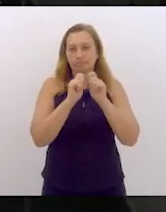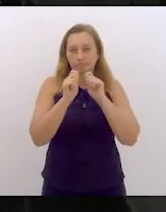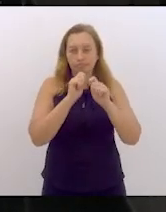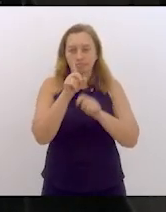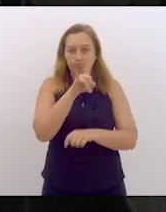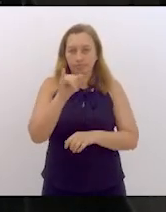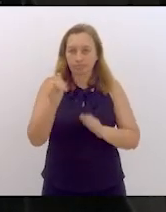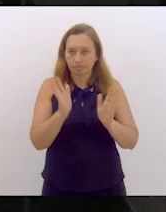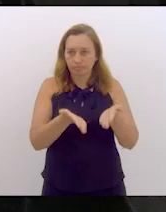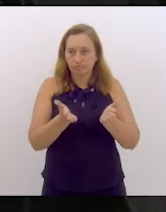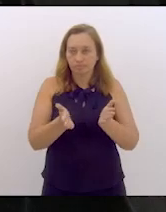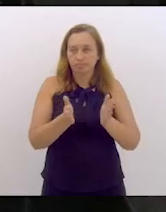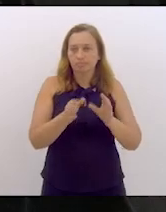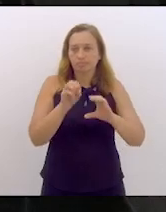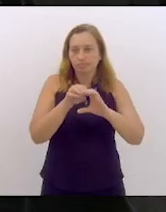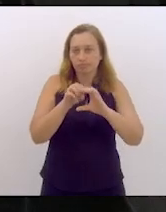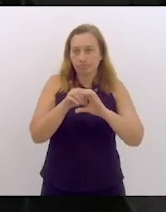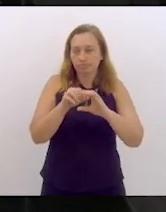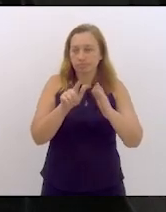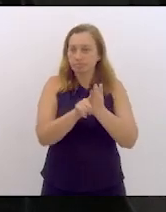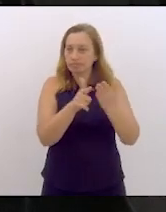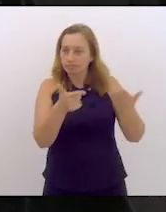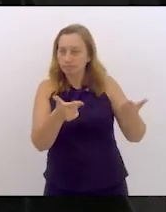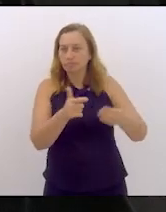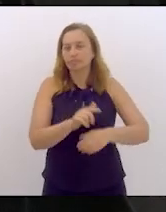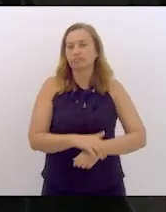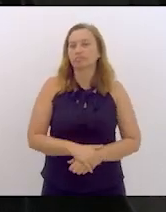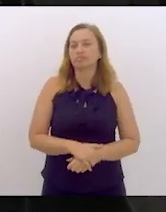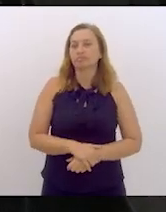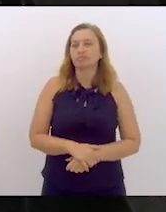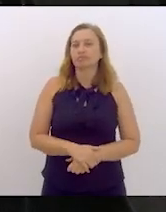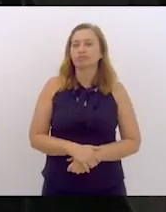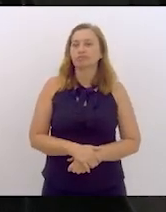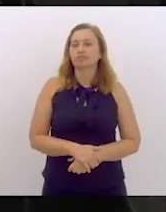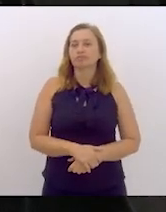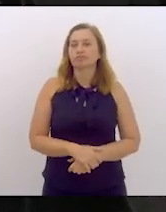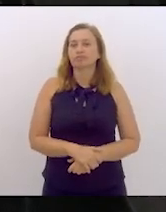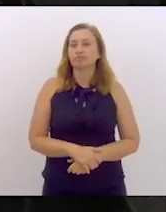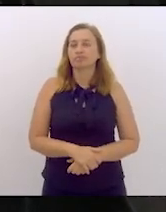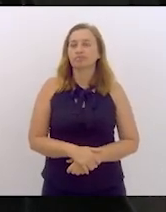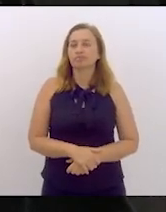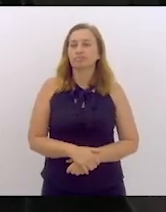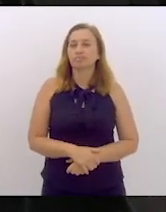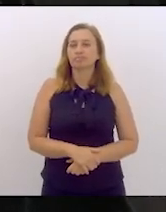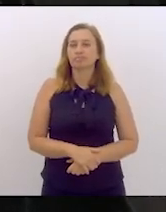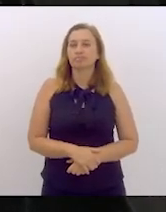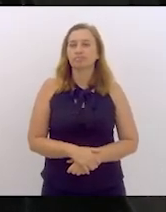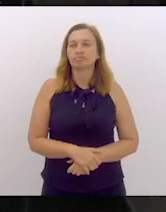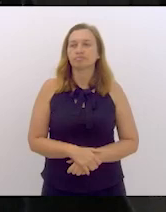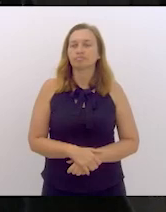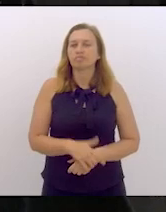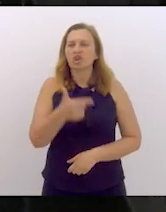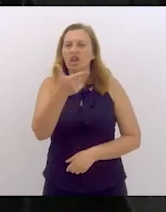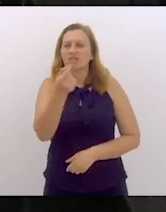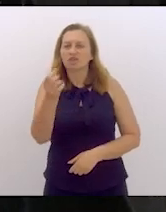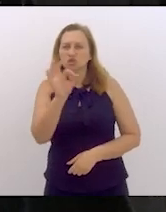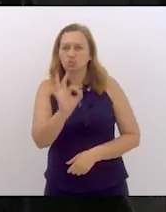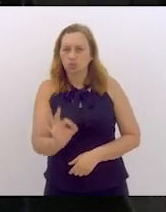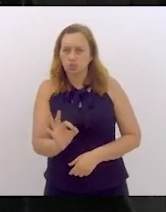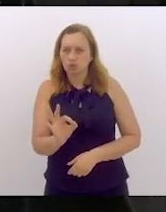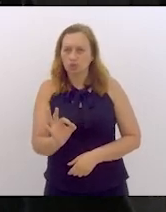dia de hoje no Jornal O Globo é sobre os Paulo uma média de vinte por cento